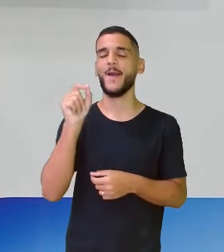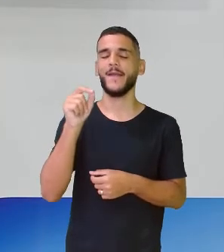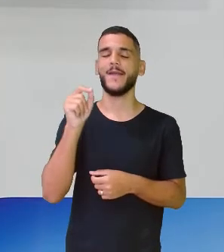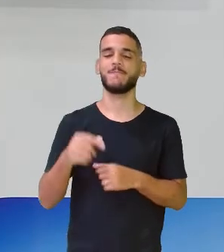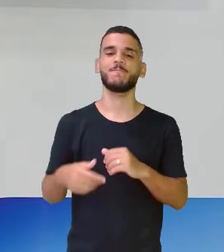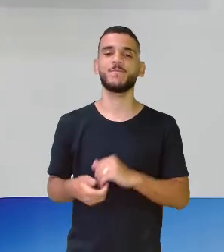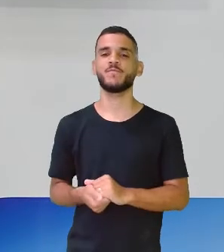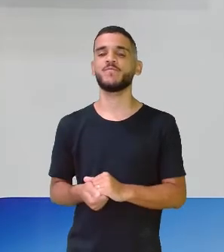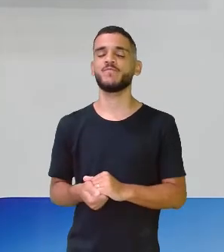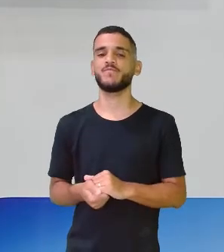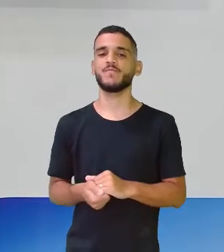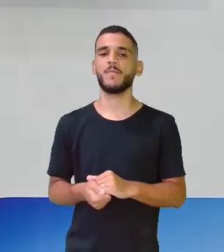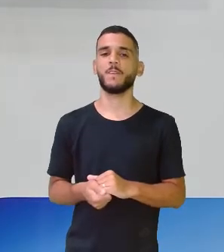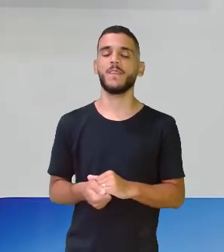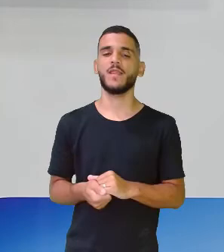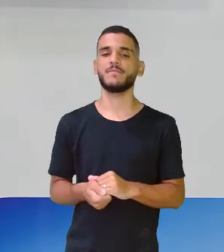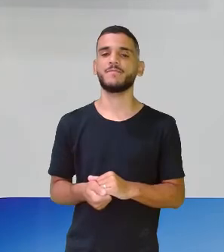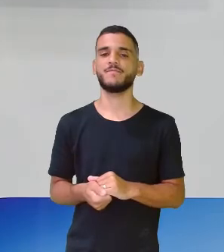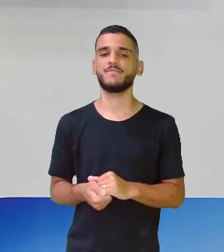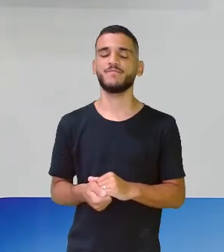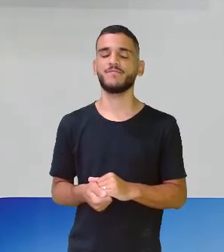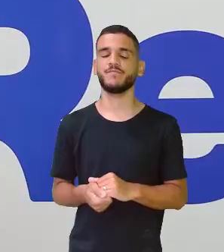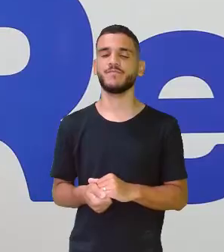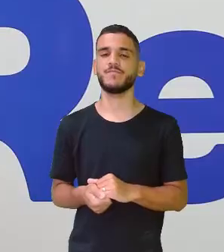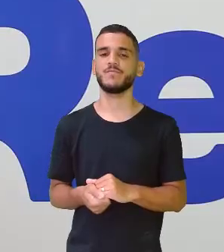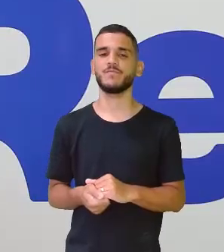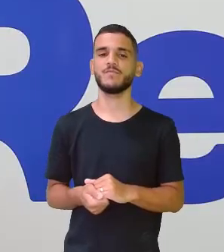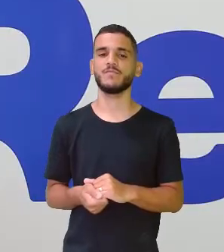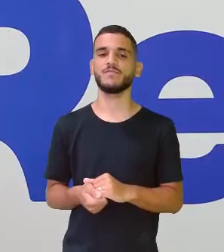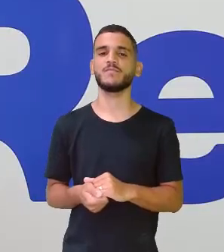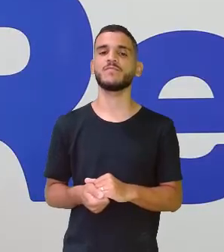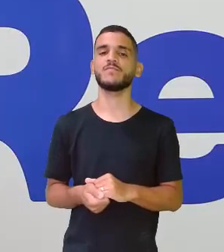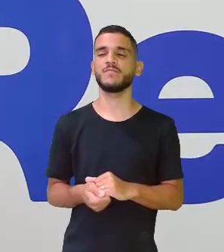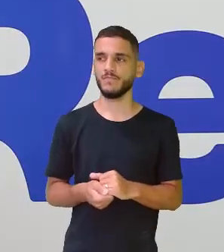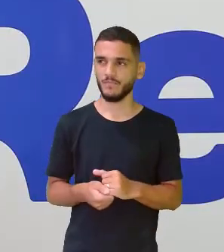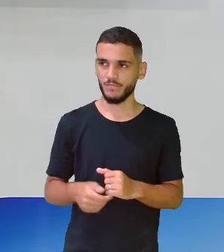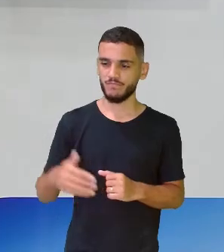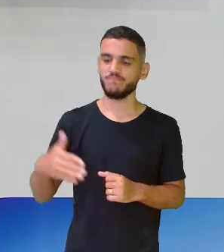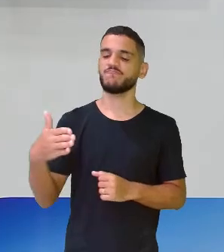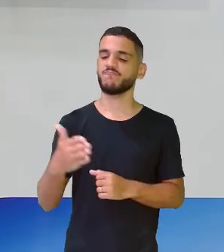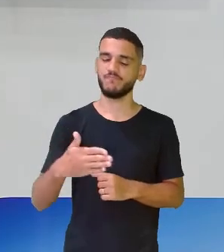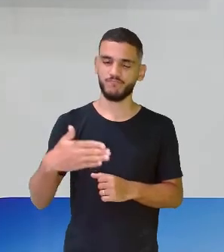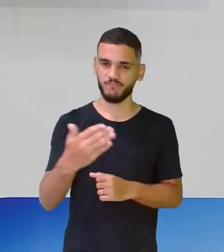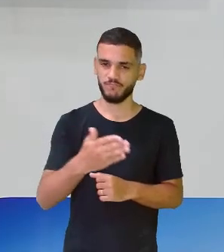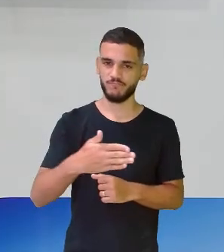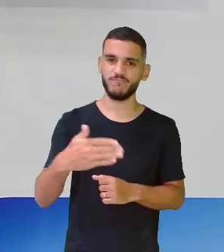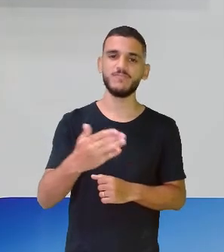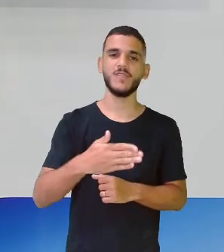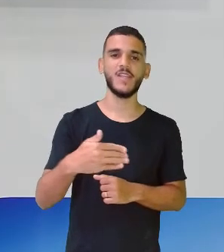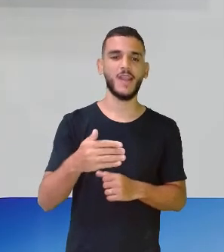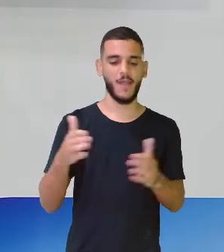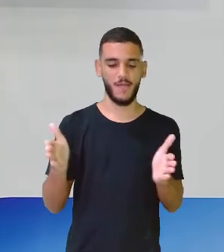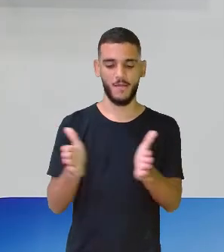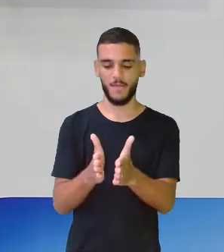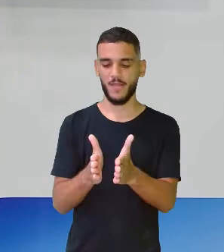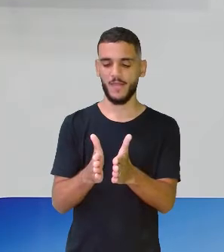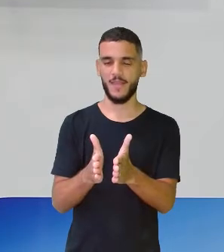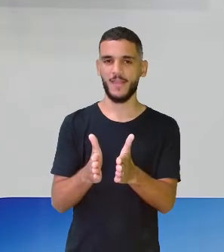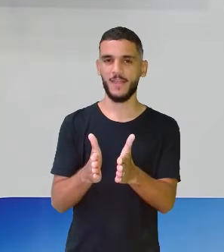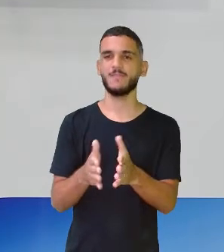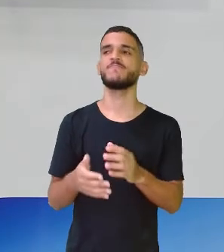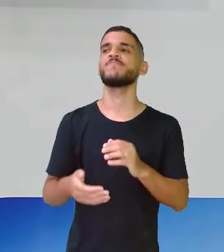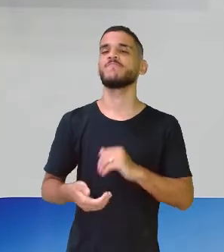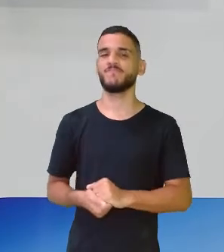que falaram aí agora pouquinho. Não, o Aquiles disse que era o peixinho. Ah, então. Sim, o Aquiles disse que era o peixinho. No começo